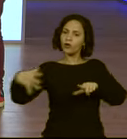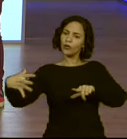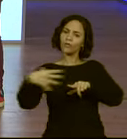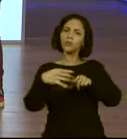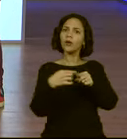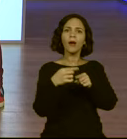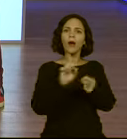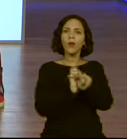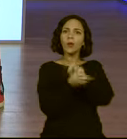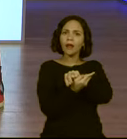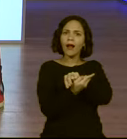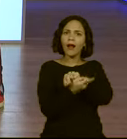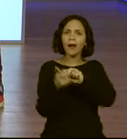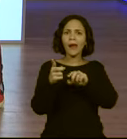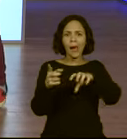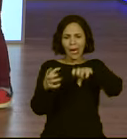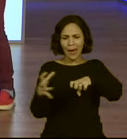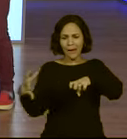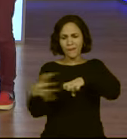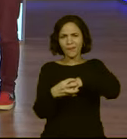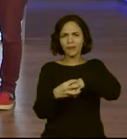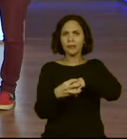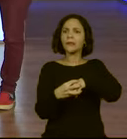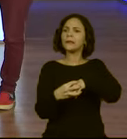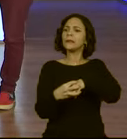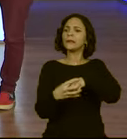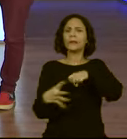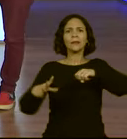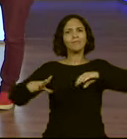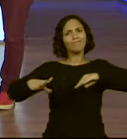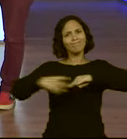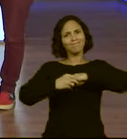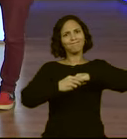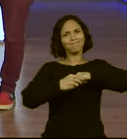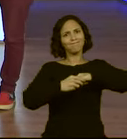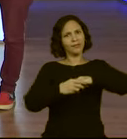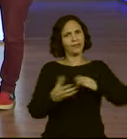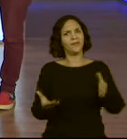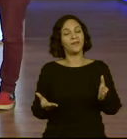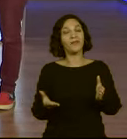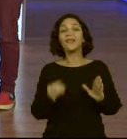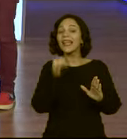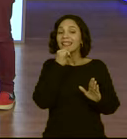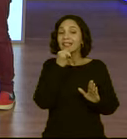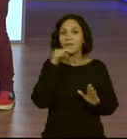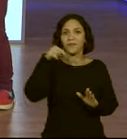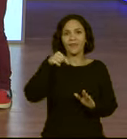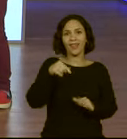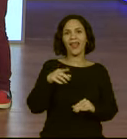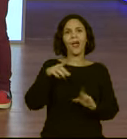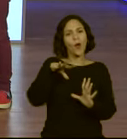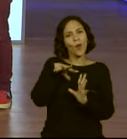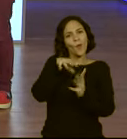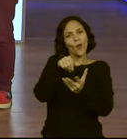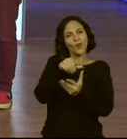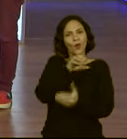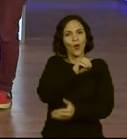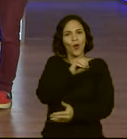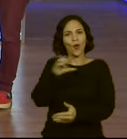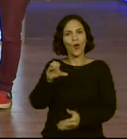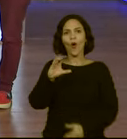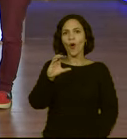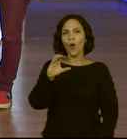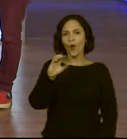vamos força e sai acaba deformando o pé das mulheres e mesmo no mundo ocidental o salto alto muitas